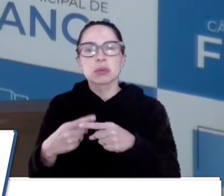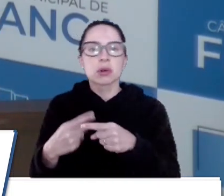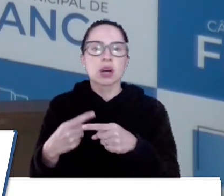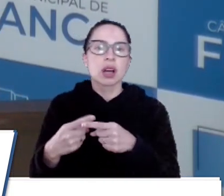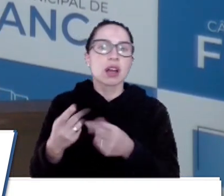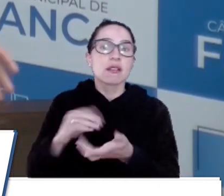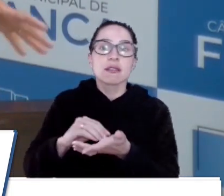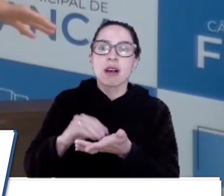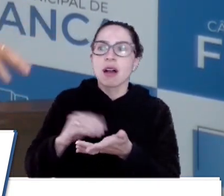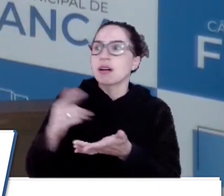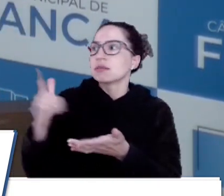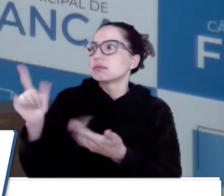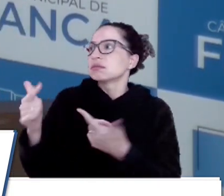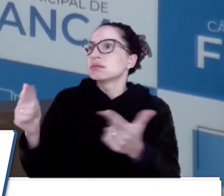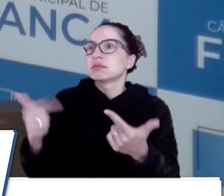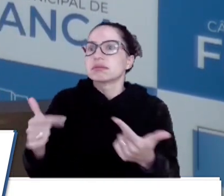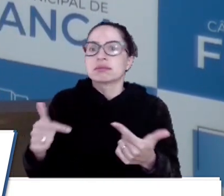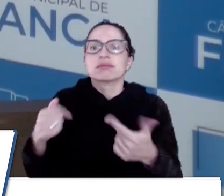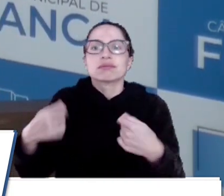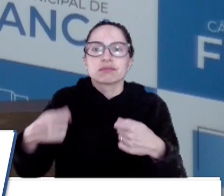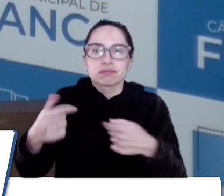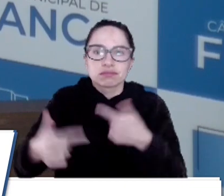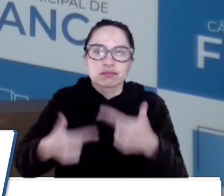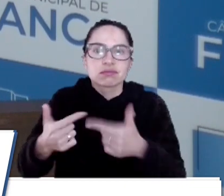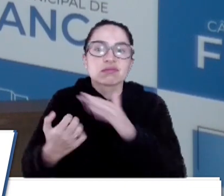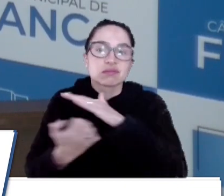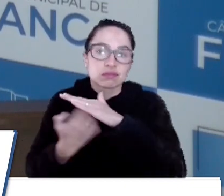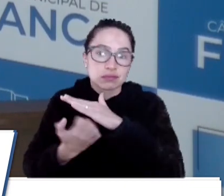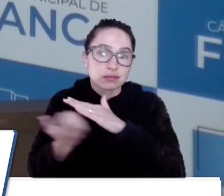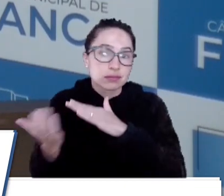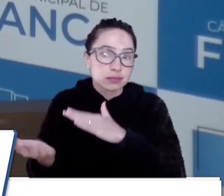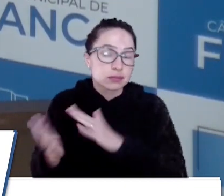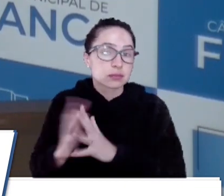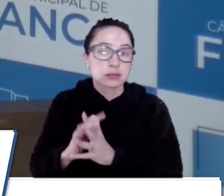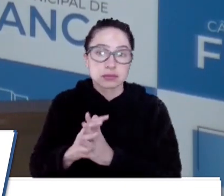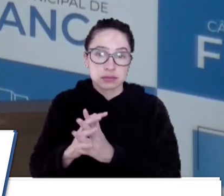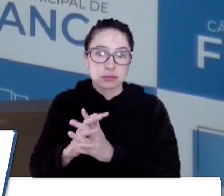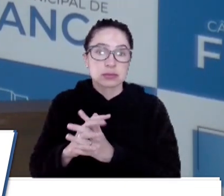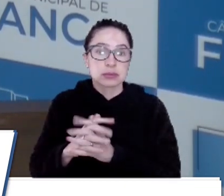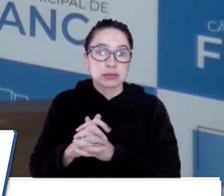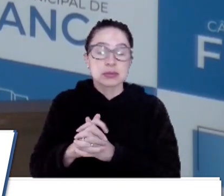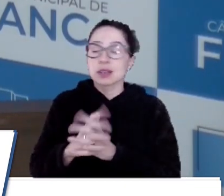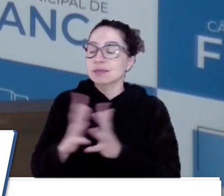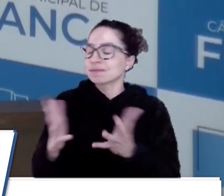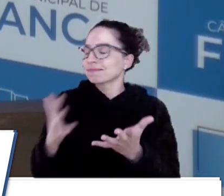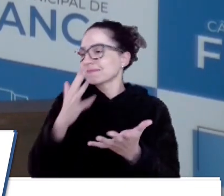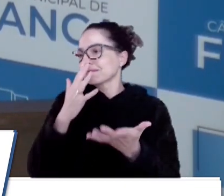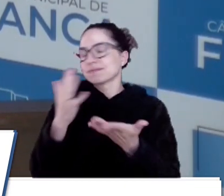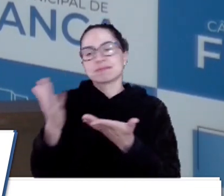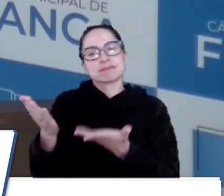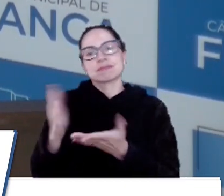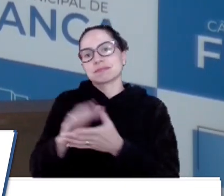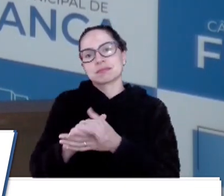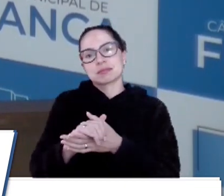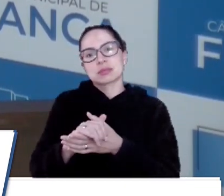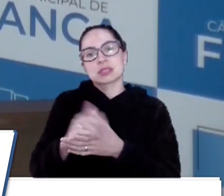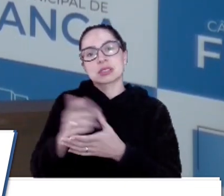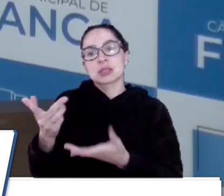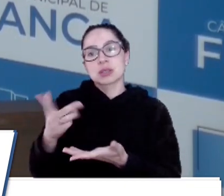opção, a trabalhar numa empresa dessa. Então, é notório que a terceirização